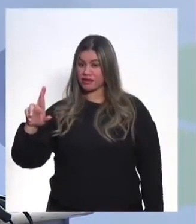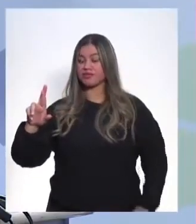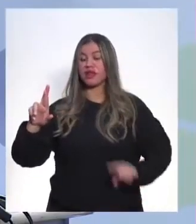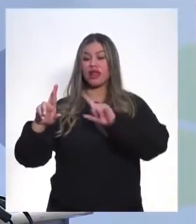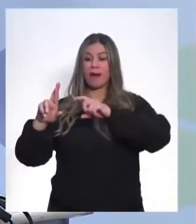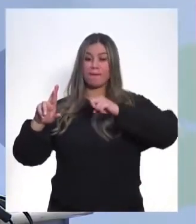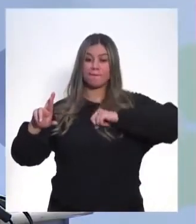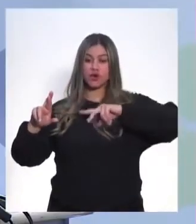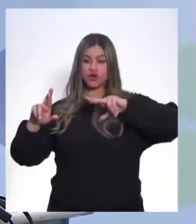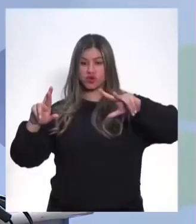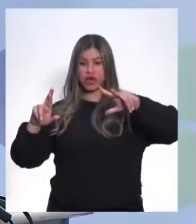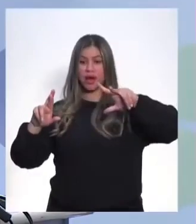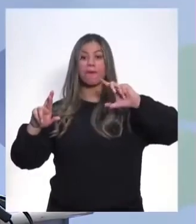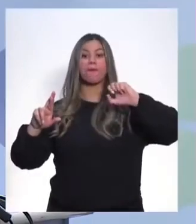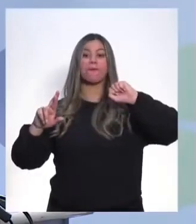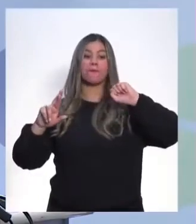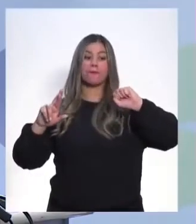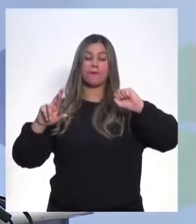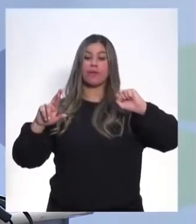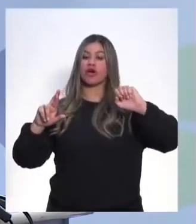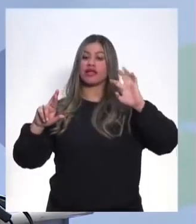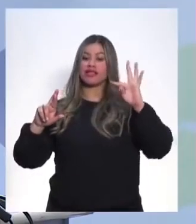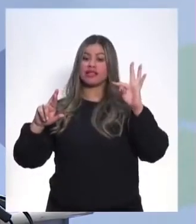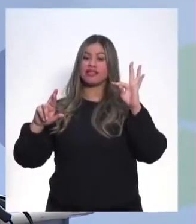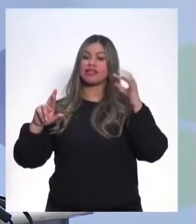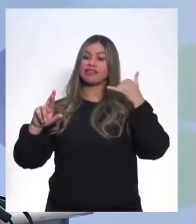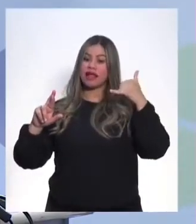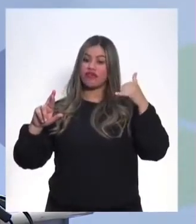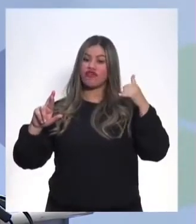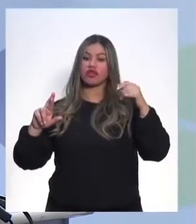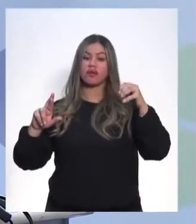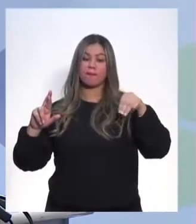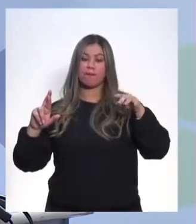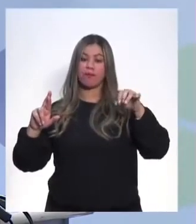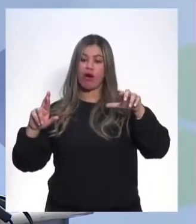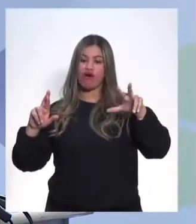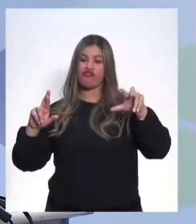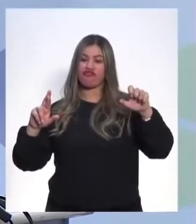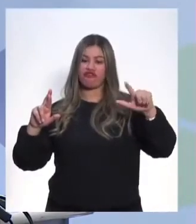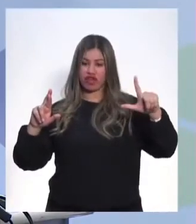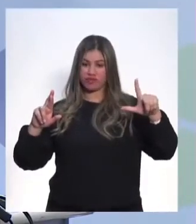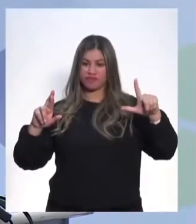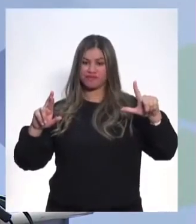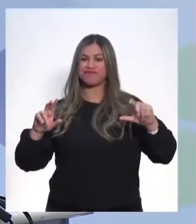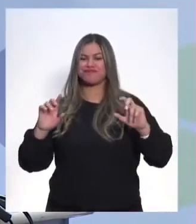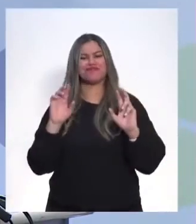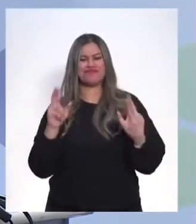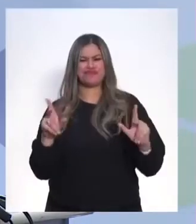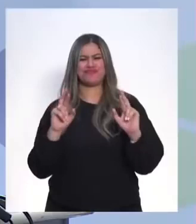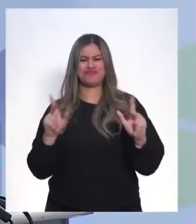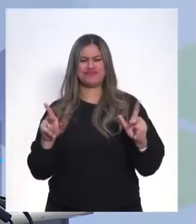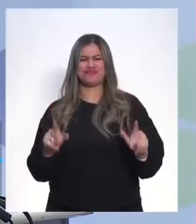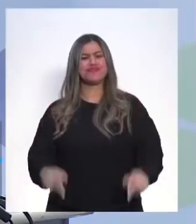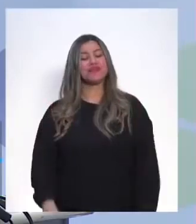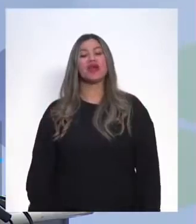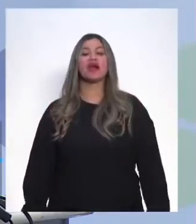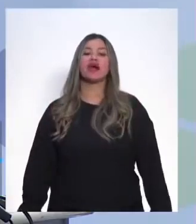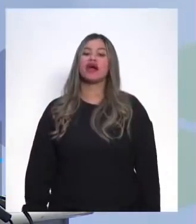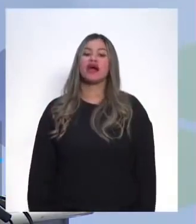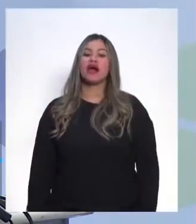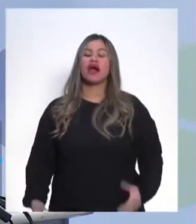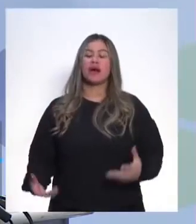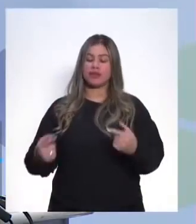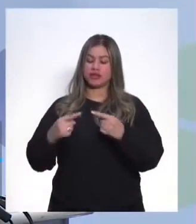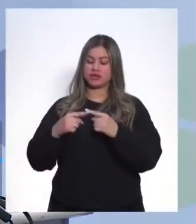só de um país para outro. A gente está vendo que o no nosso estado tem essa diferença, né? A social, que ele coloca de acordo com o grupo social do